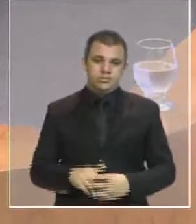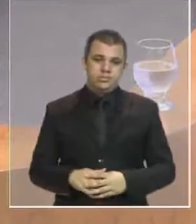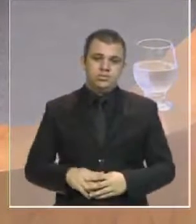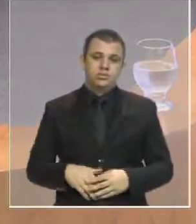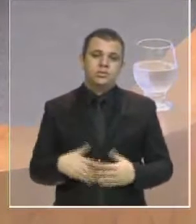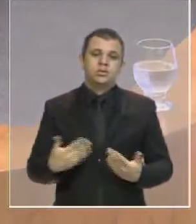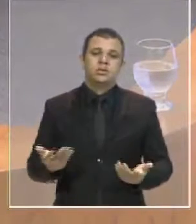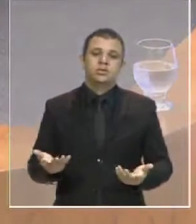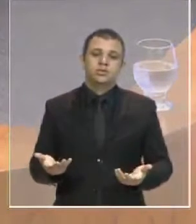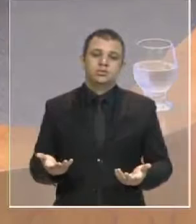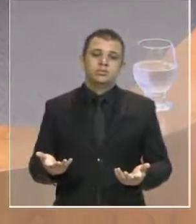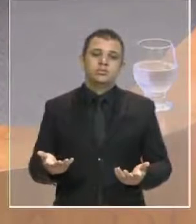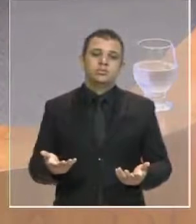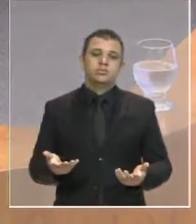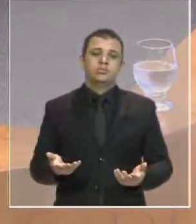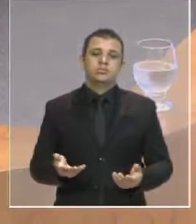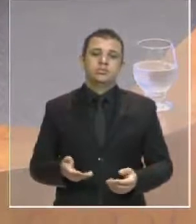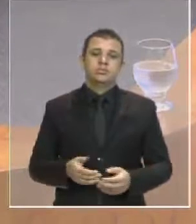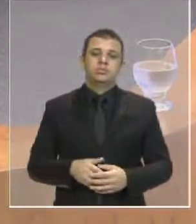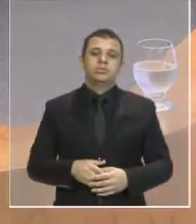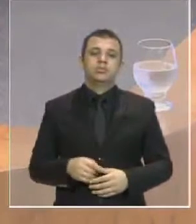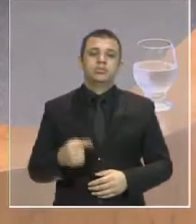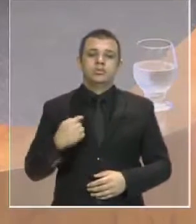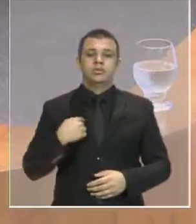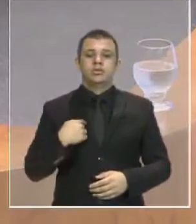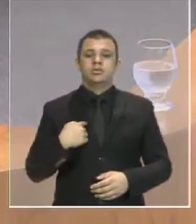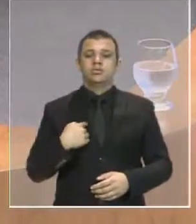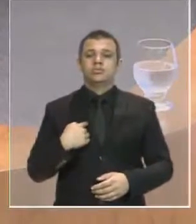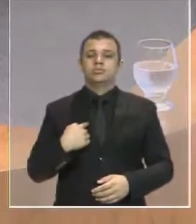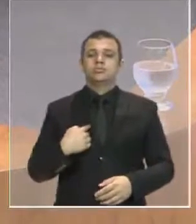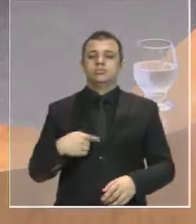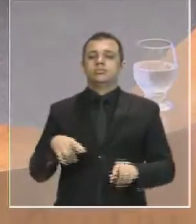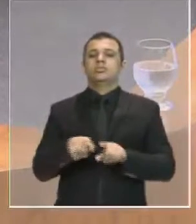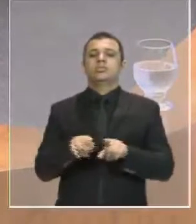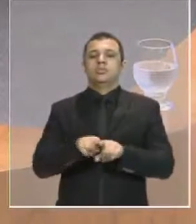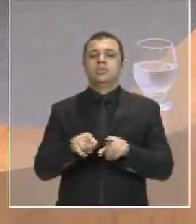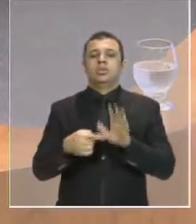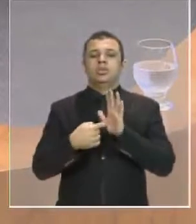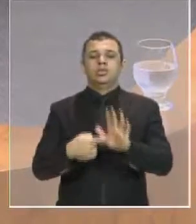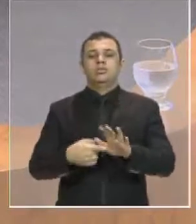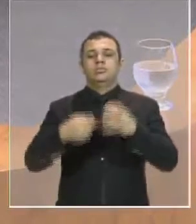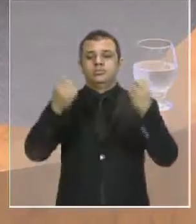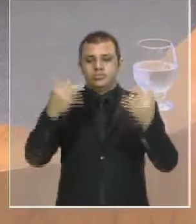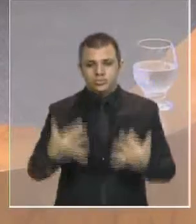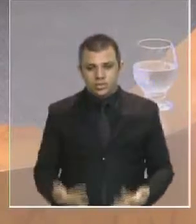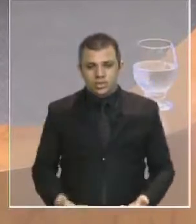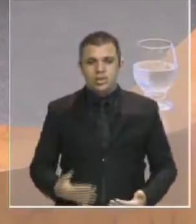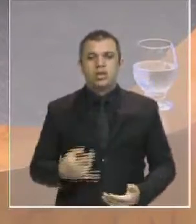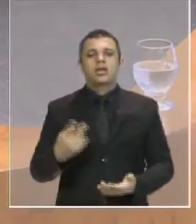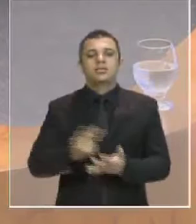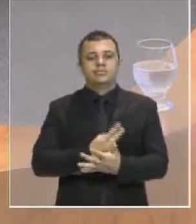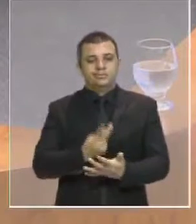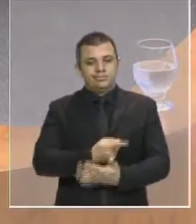ponto. Como estou desmanchando aqui o não superfaturamento desse contrato.